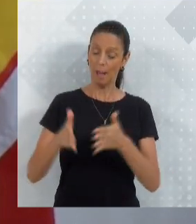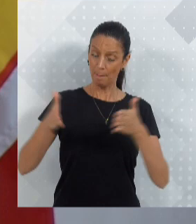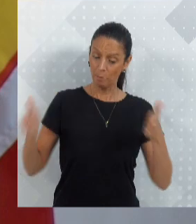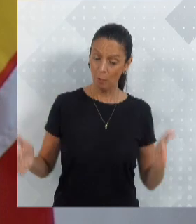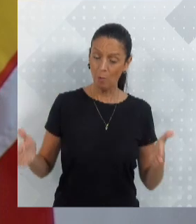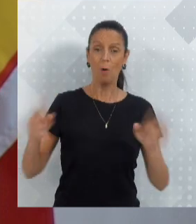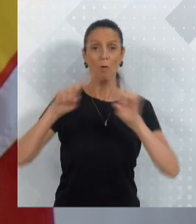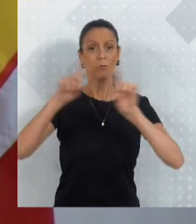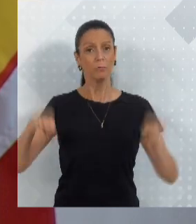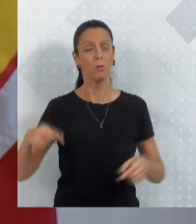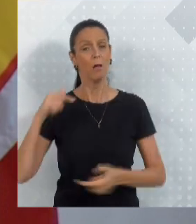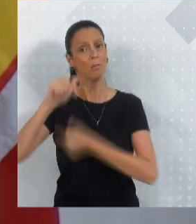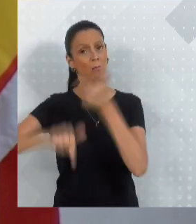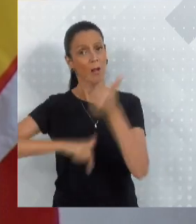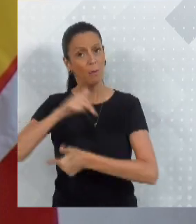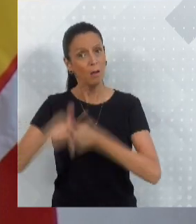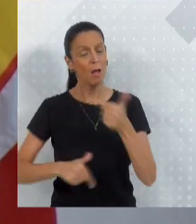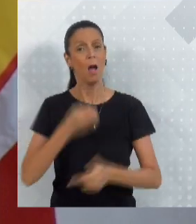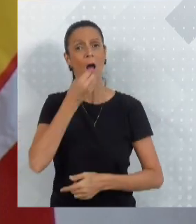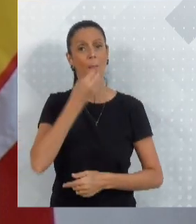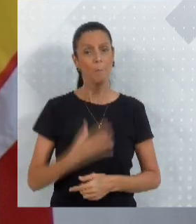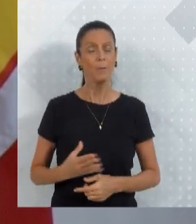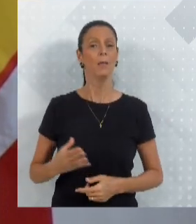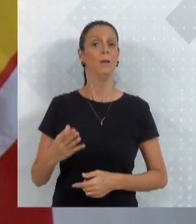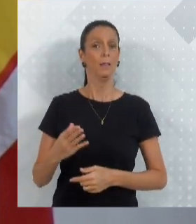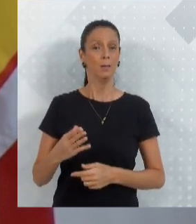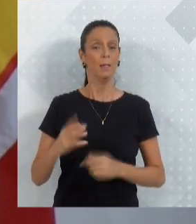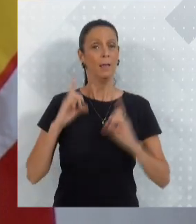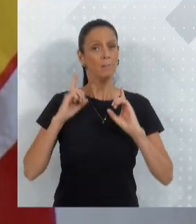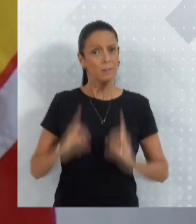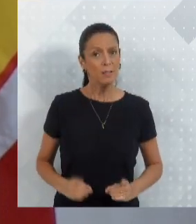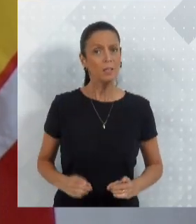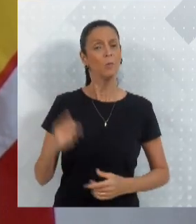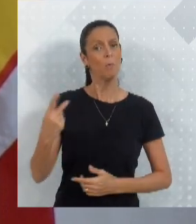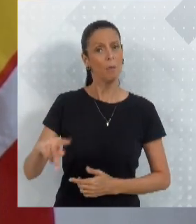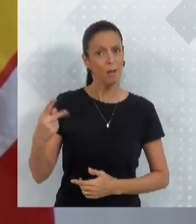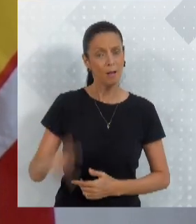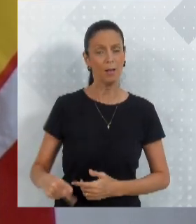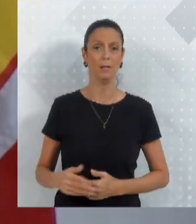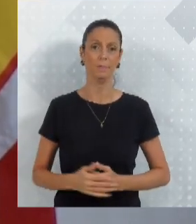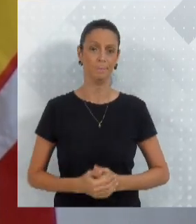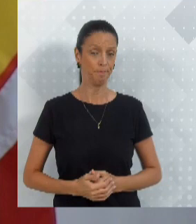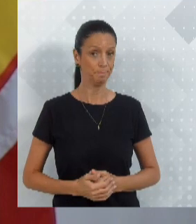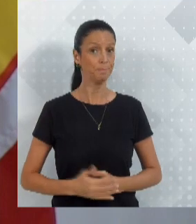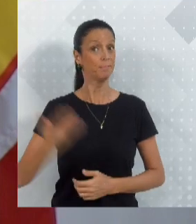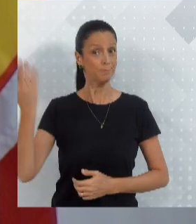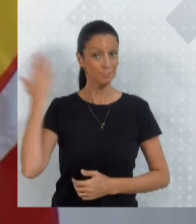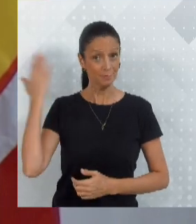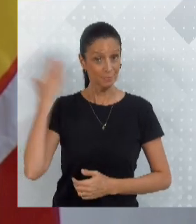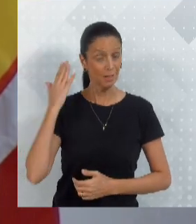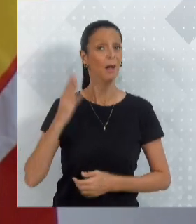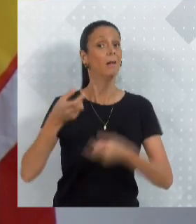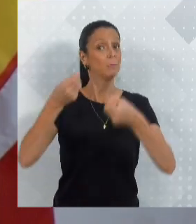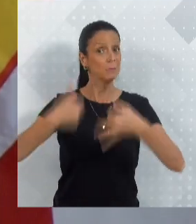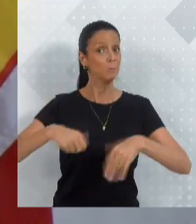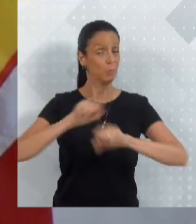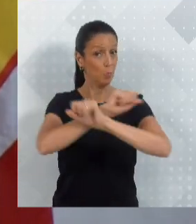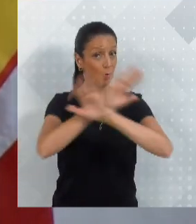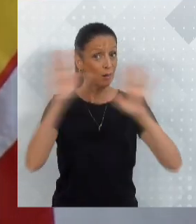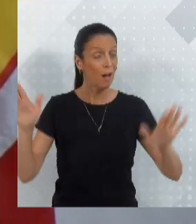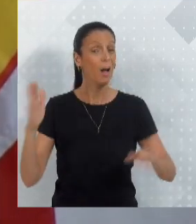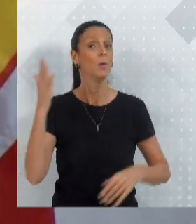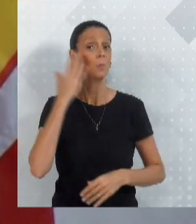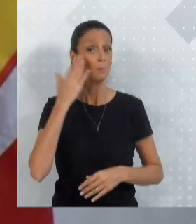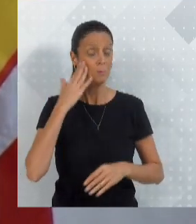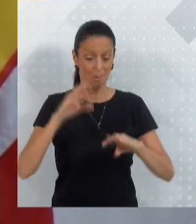é dignidade de atendimento à saúde pública. E, repito, sempre foi deixado claro que naquela área, ah, agora está bonito, estão limpando,